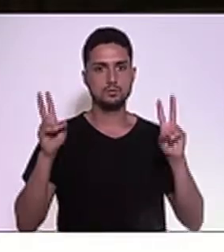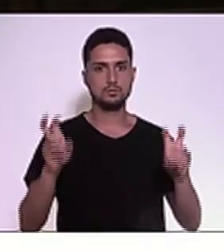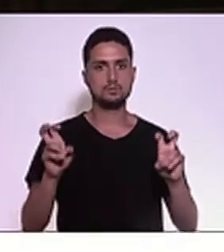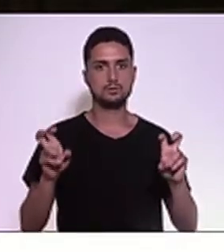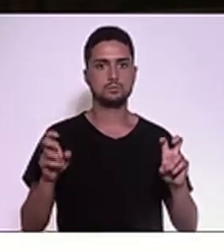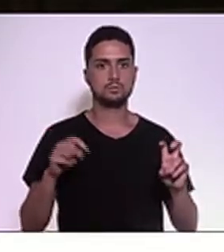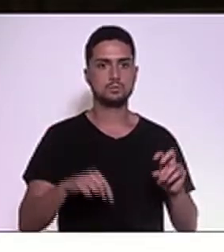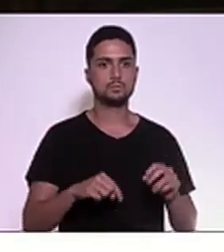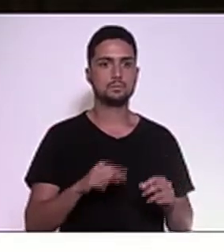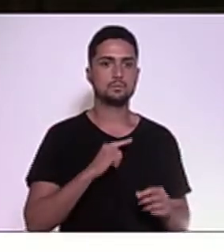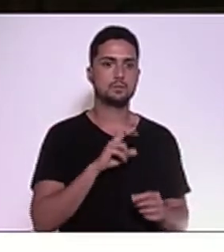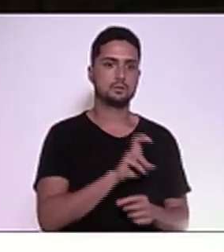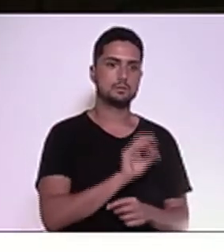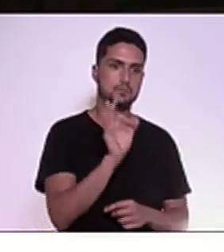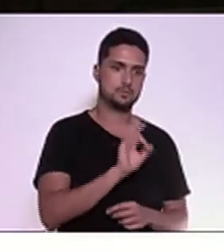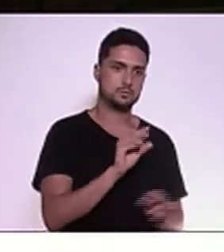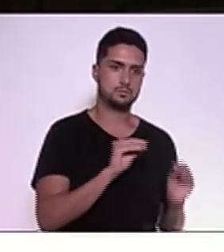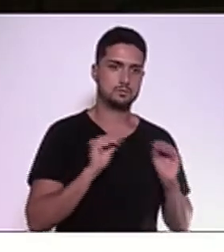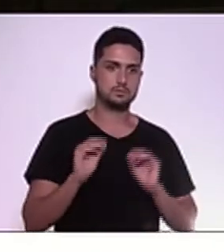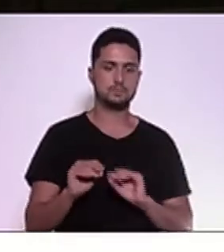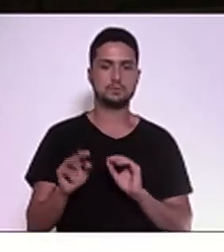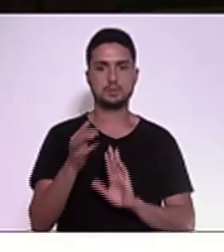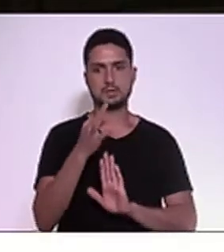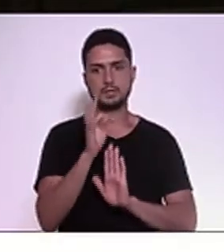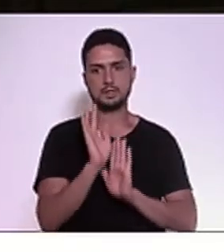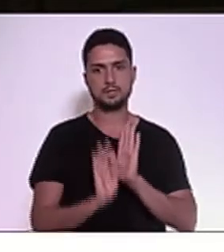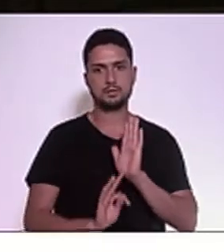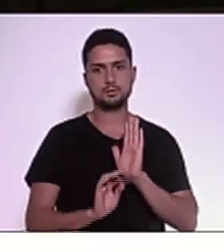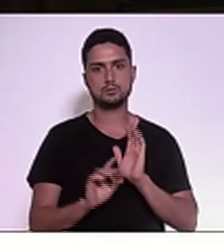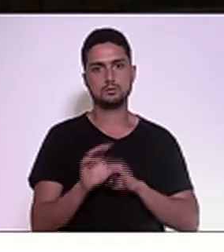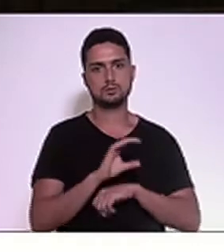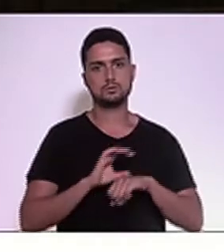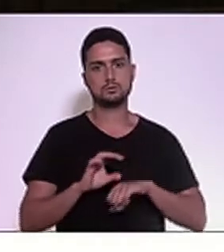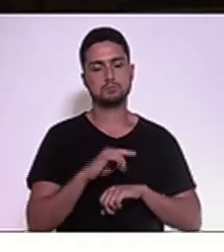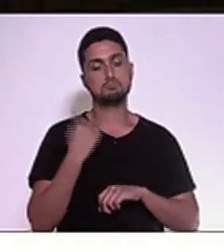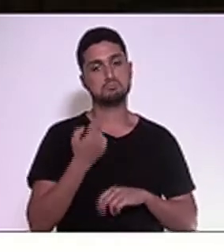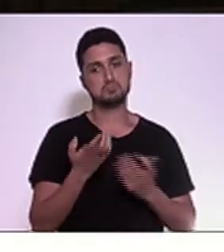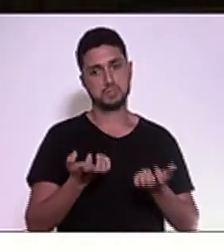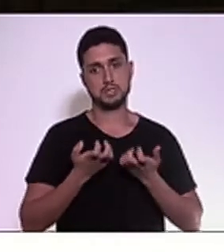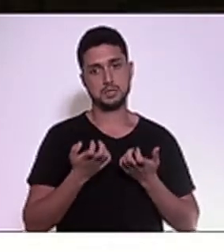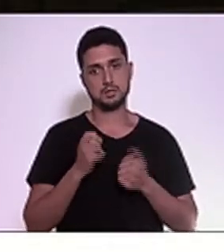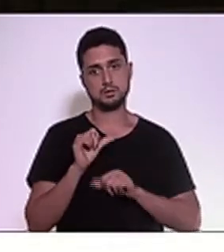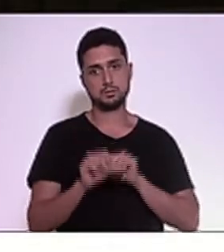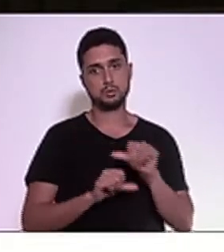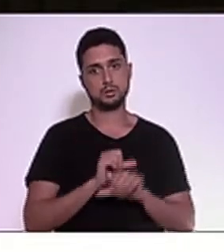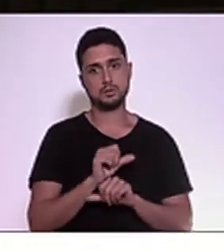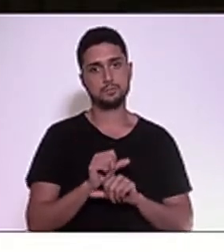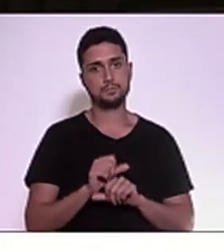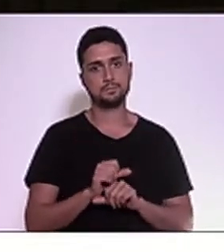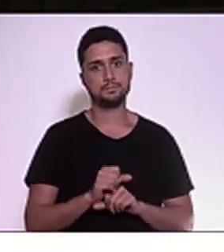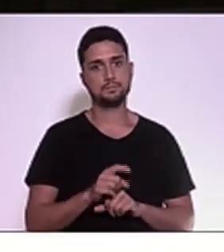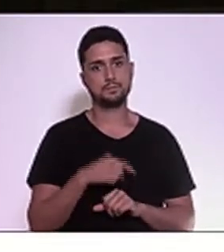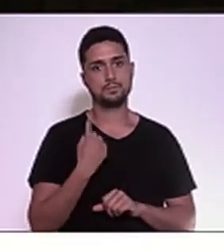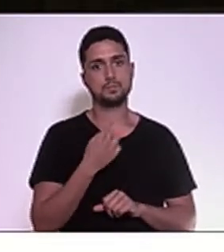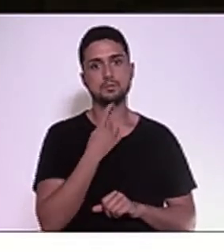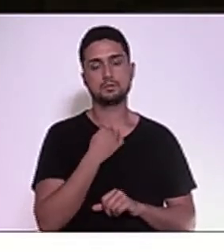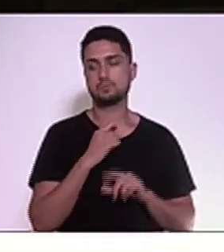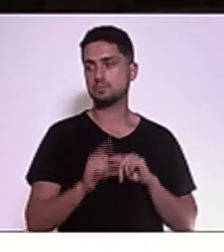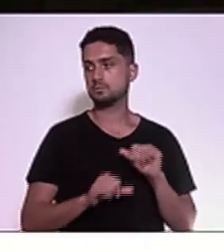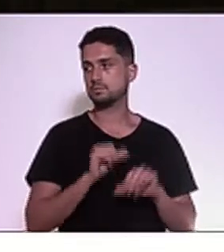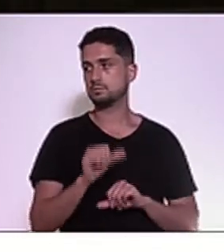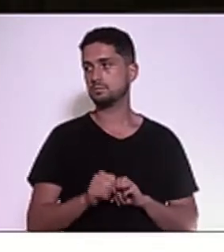da vinculação dos 5% no texto constitucional. Ainda que a gente queira, por acordo, ainda que a gente decida por